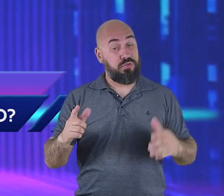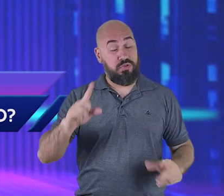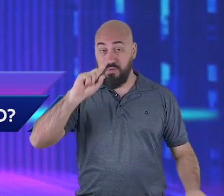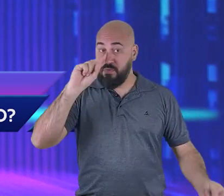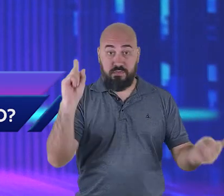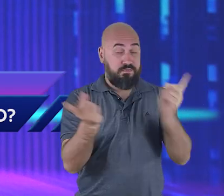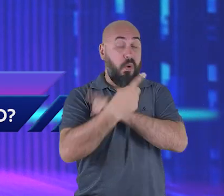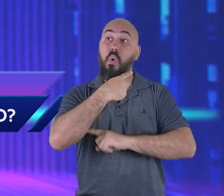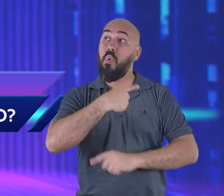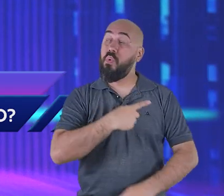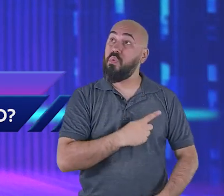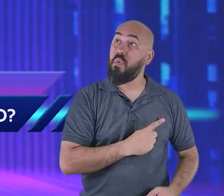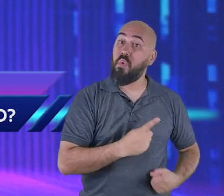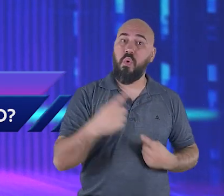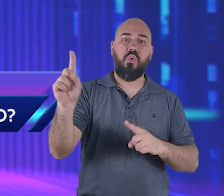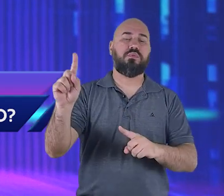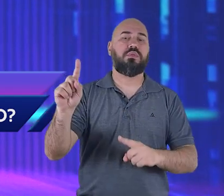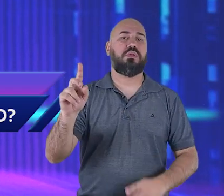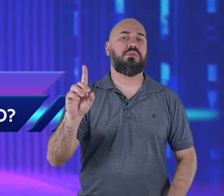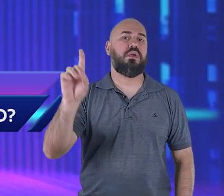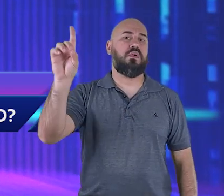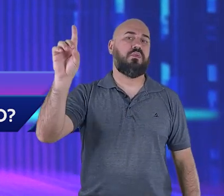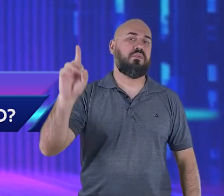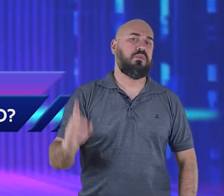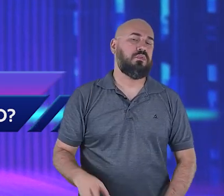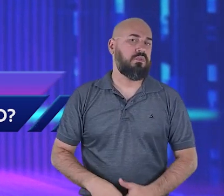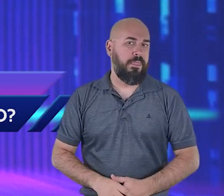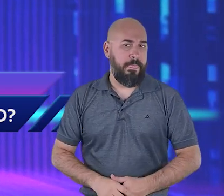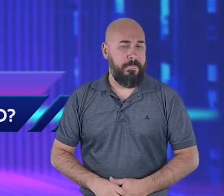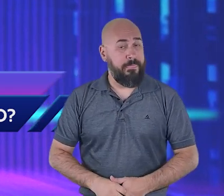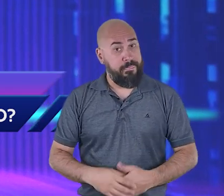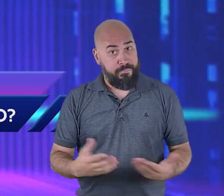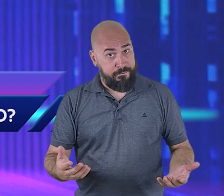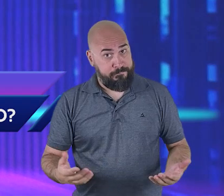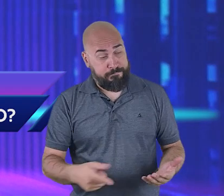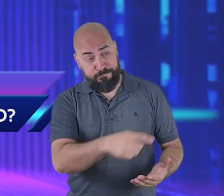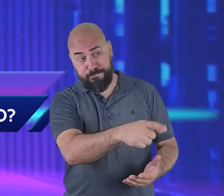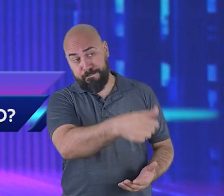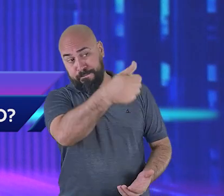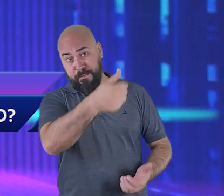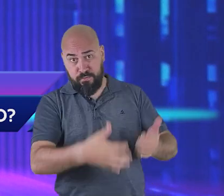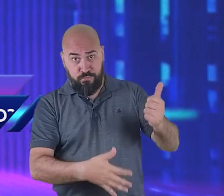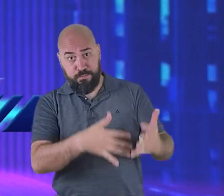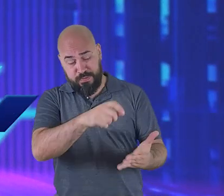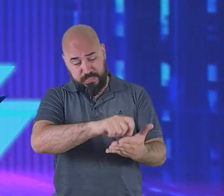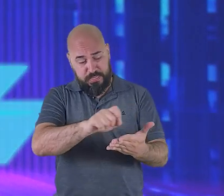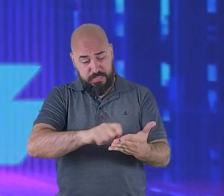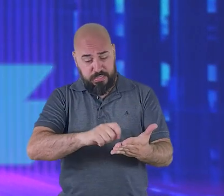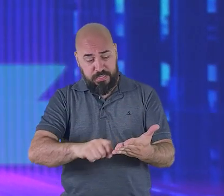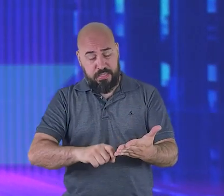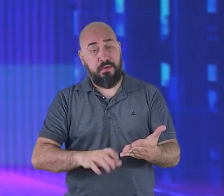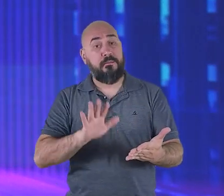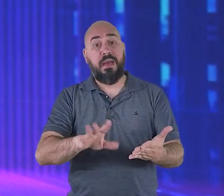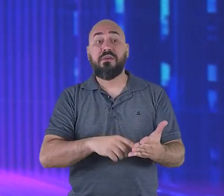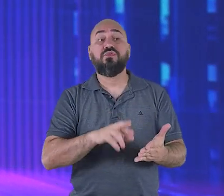esta figura que recebe aqui a profecia, mas não era sobre ele a